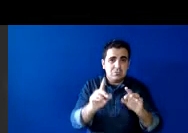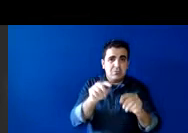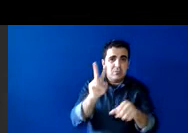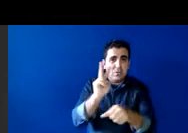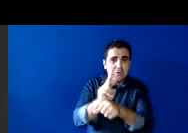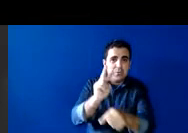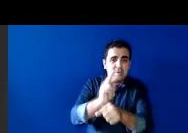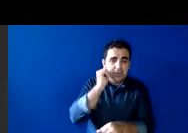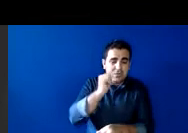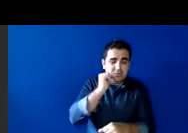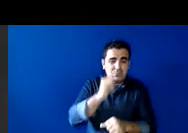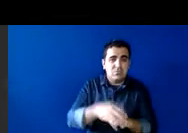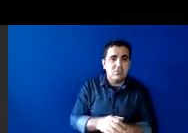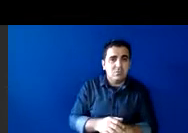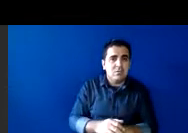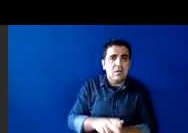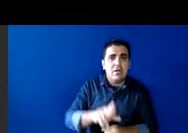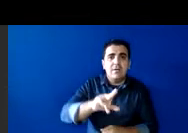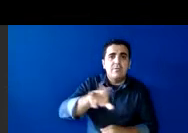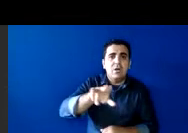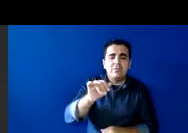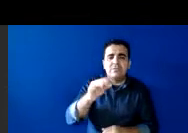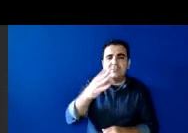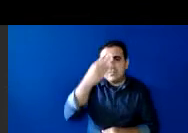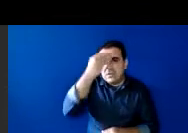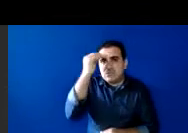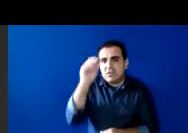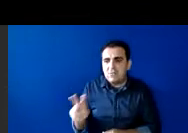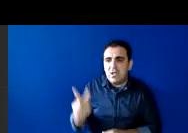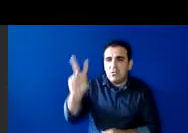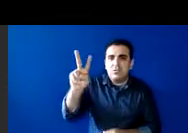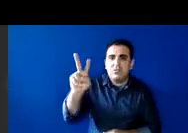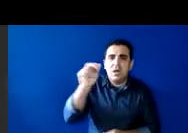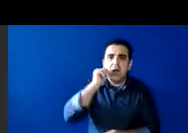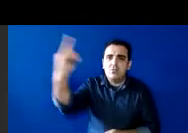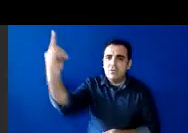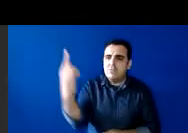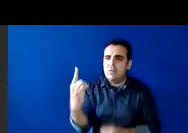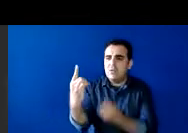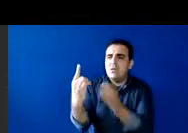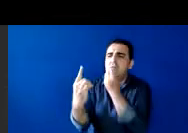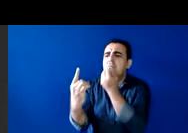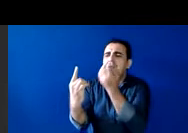das mulheres, é a não valorização das queixas das mulheres, né?